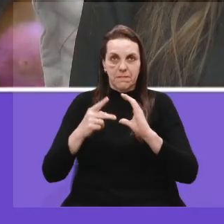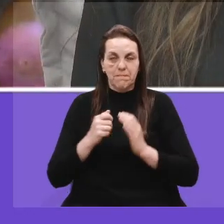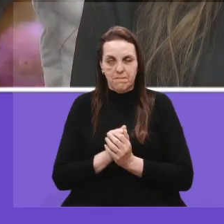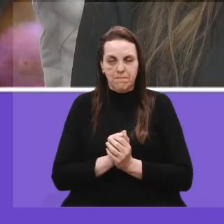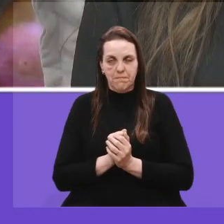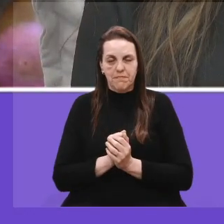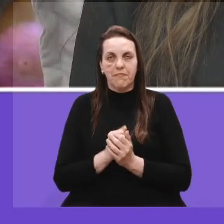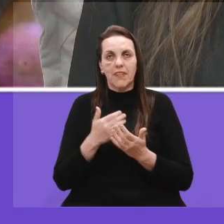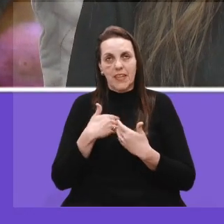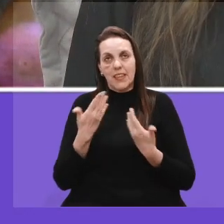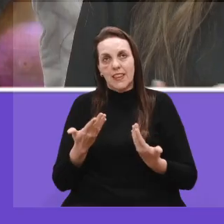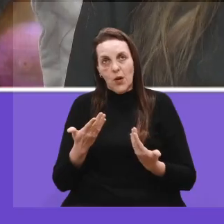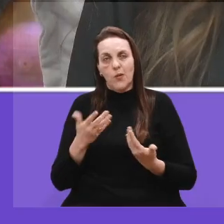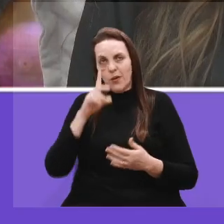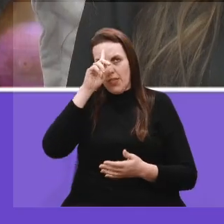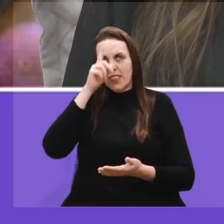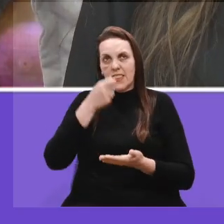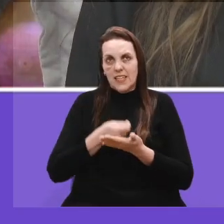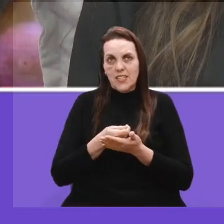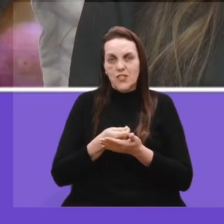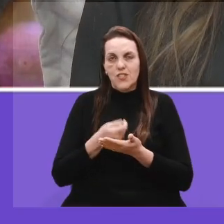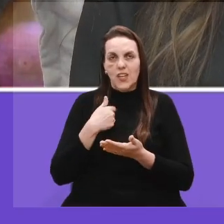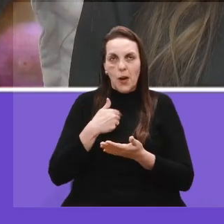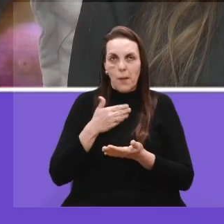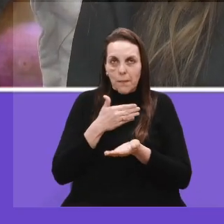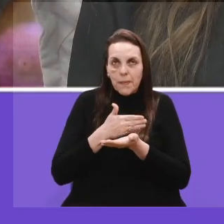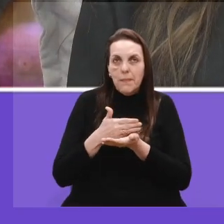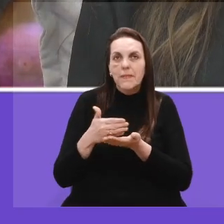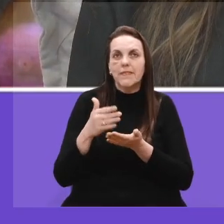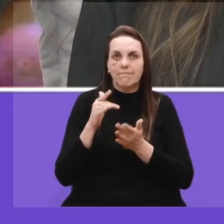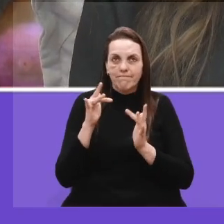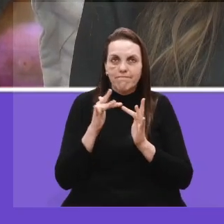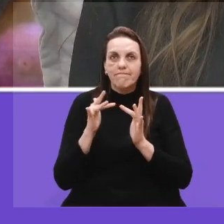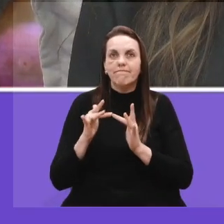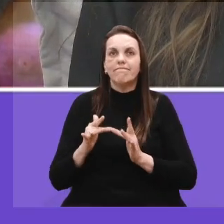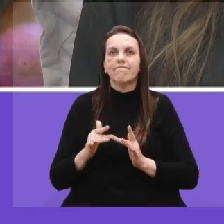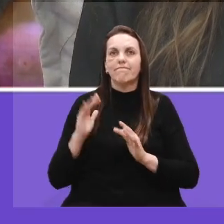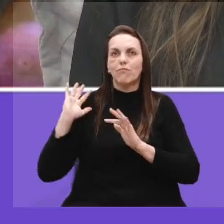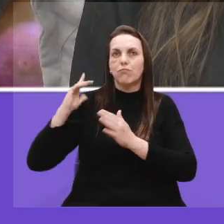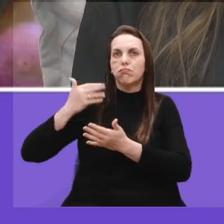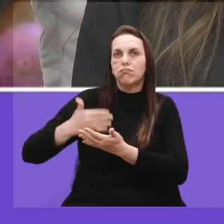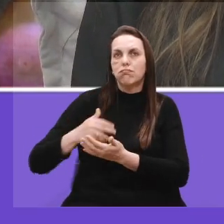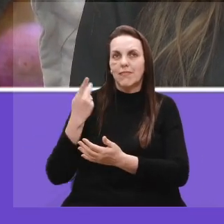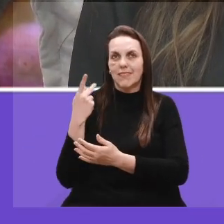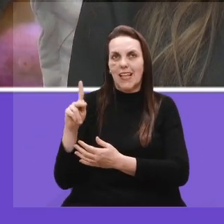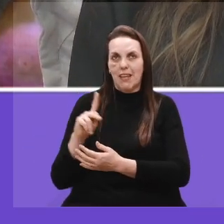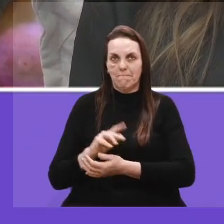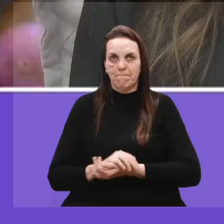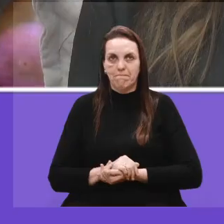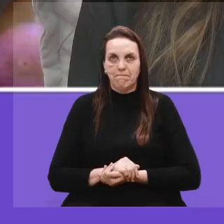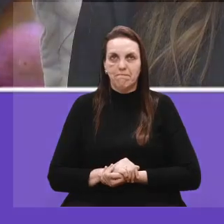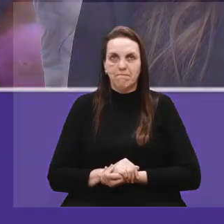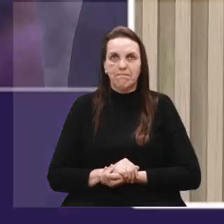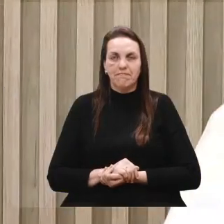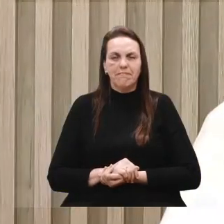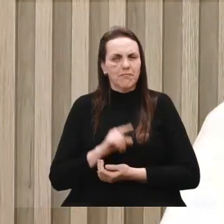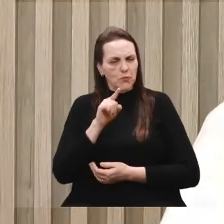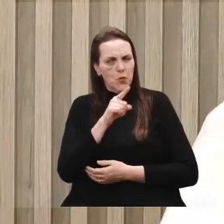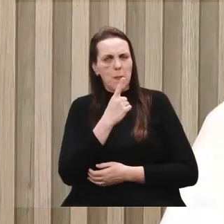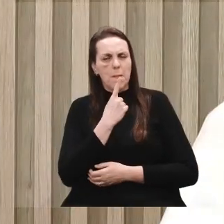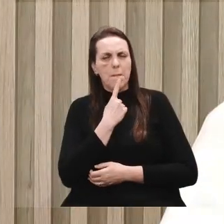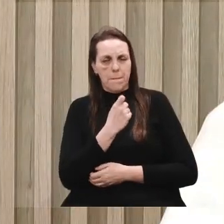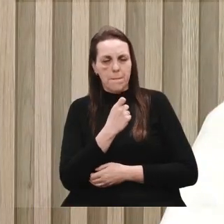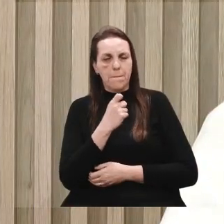parlamento. Então foi dessa forma que eu decidi e que eu tive esses meus primeiros contatos com a trajetória da Raquel. Rose, tu